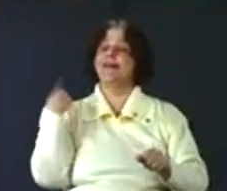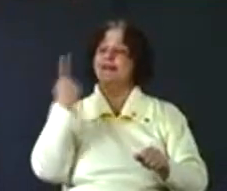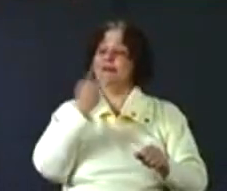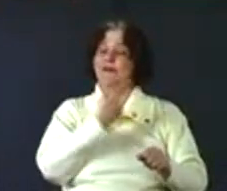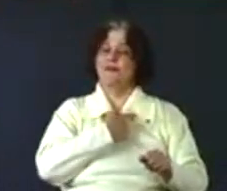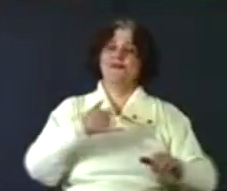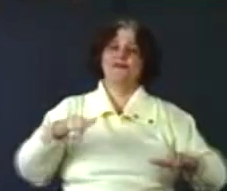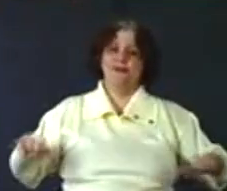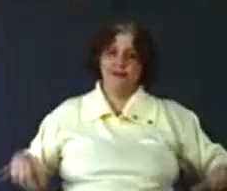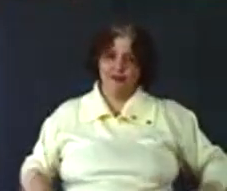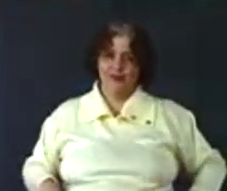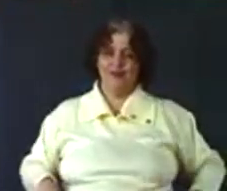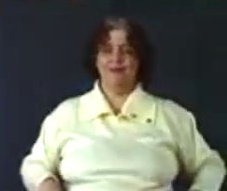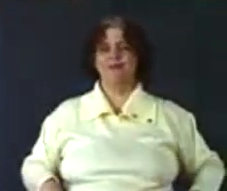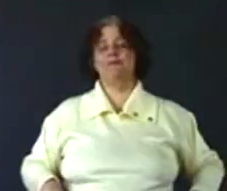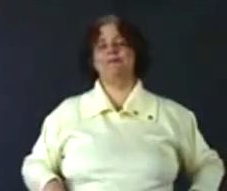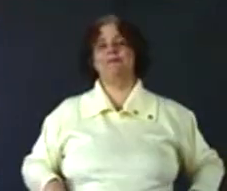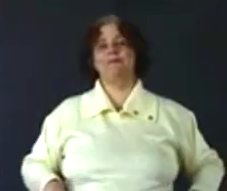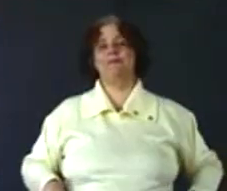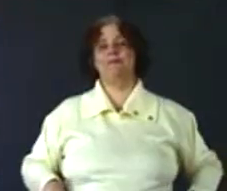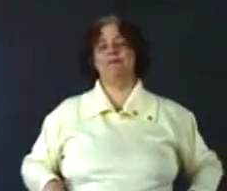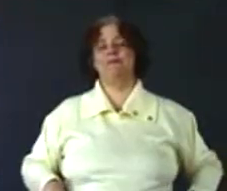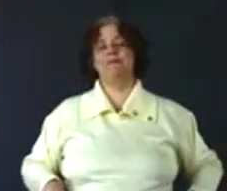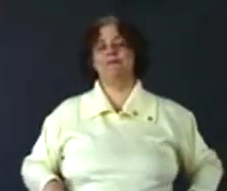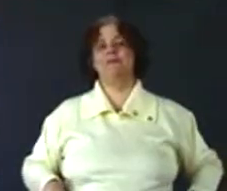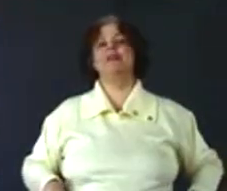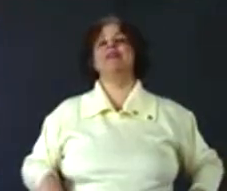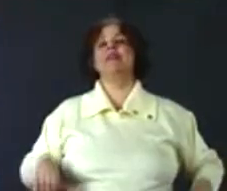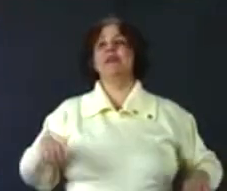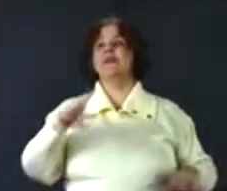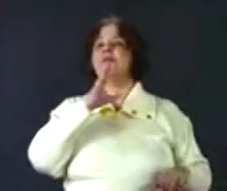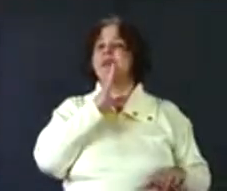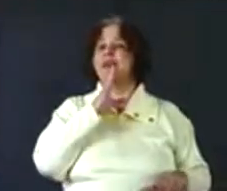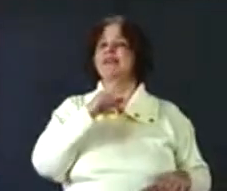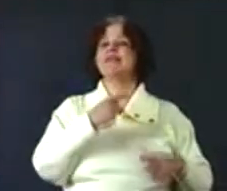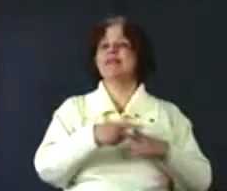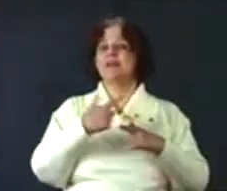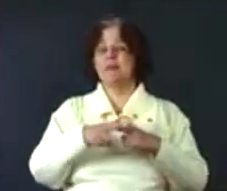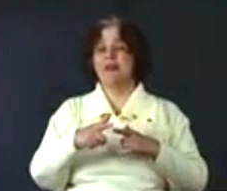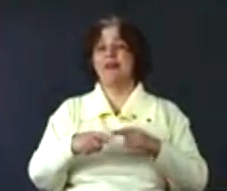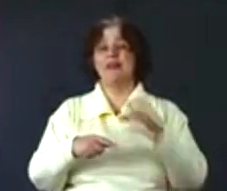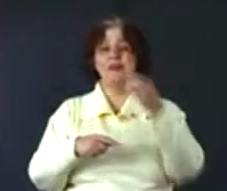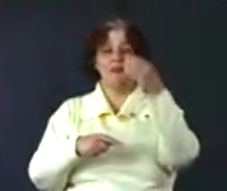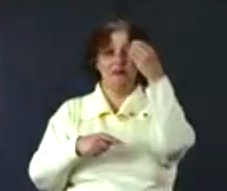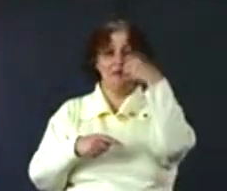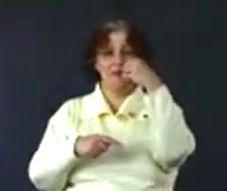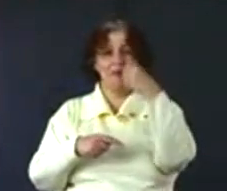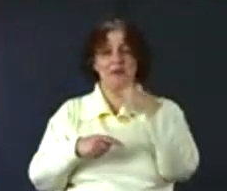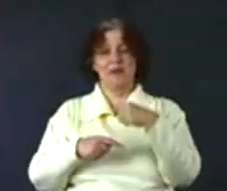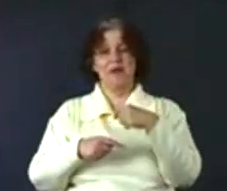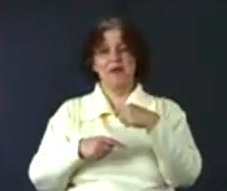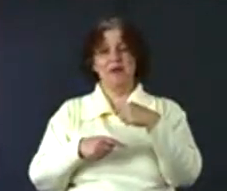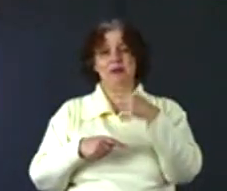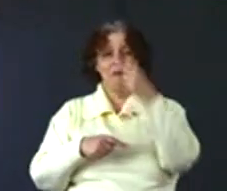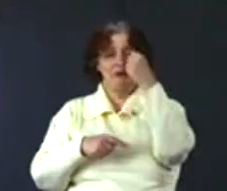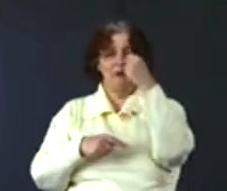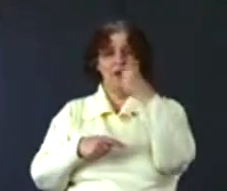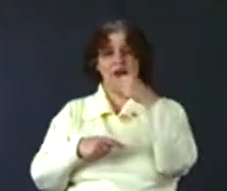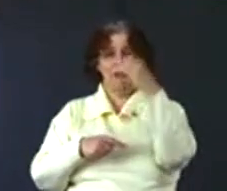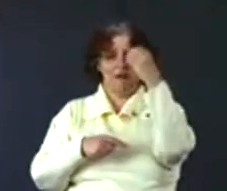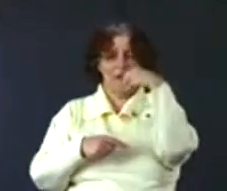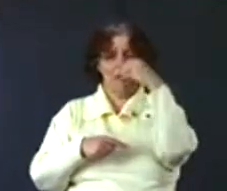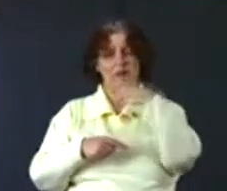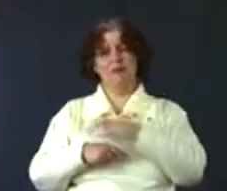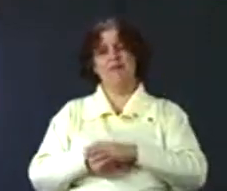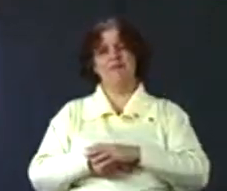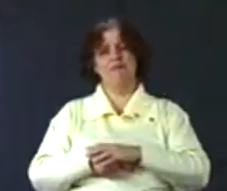que o Senhor conhece não só a tribulação, mas conhece a pobreza daqueles irmãos. De fato, queridos, a realidade material daquele